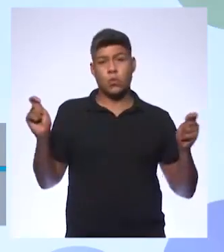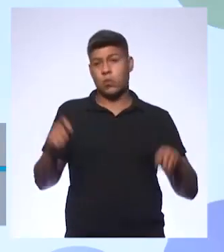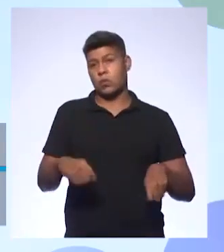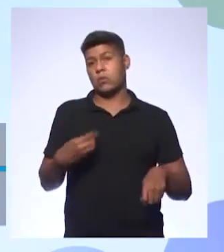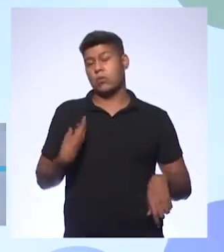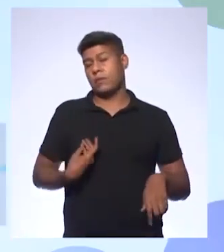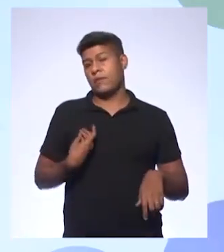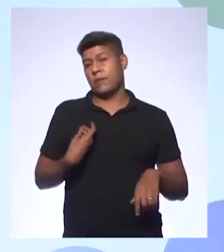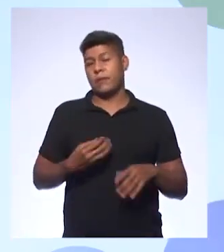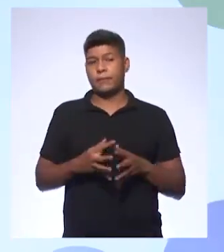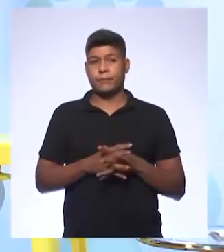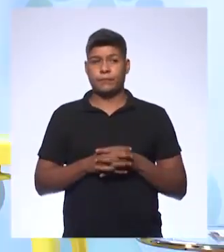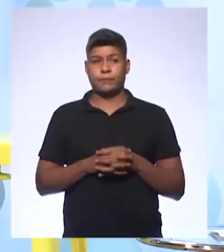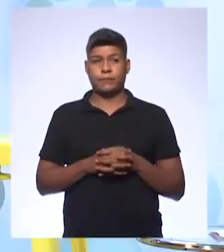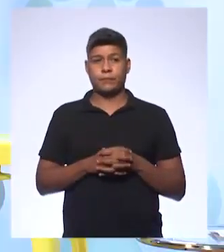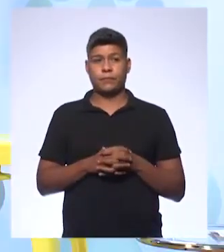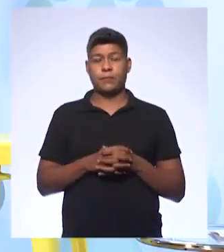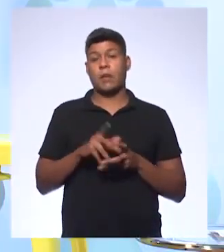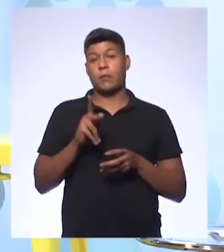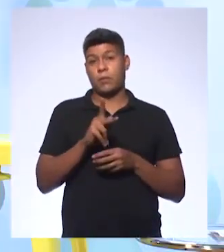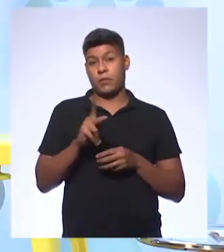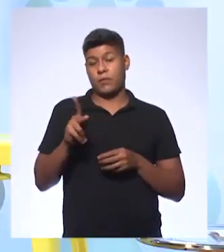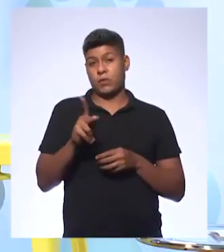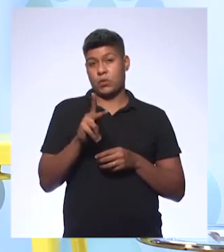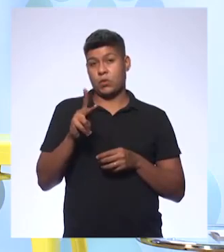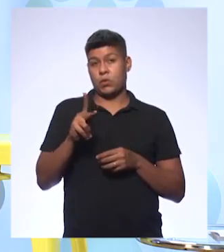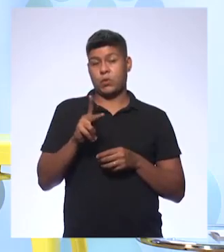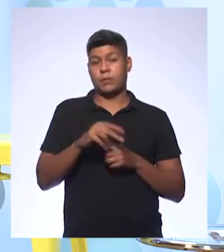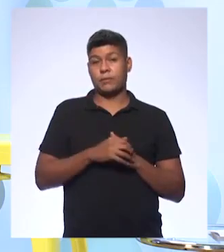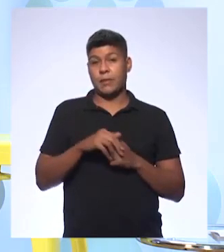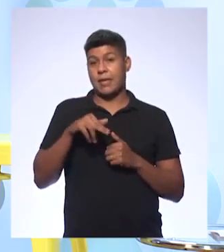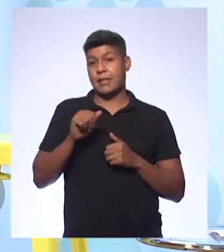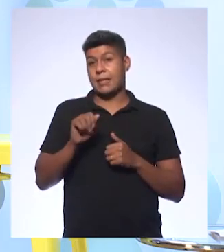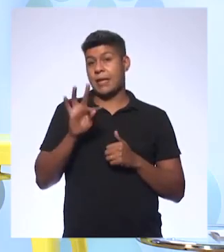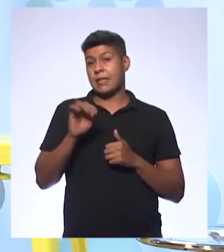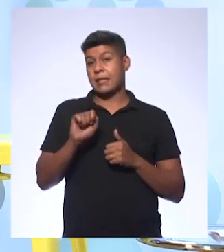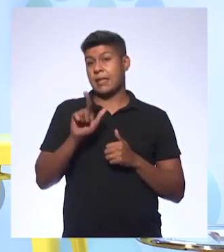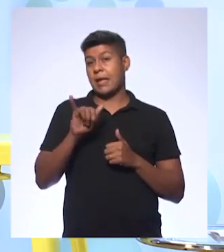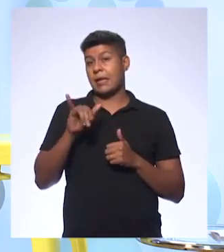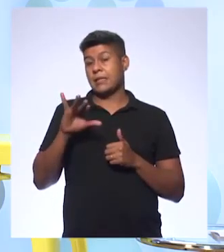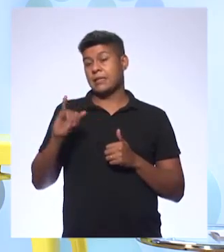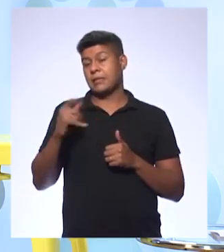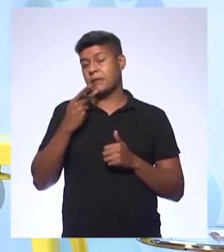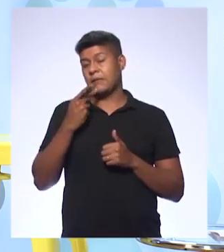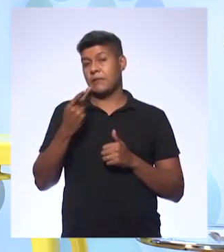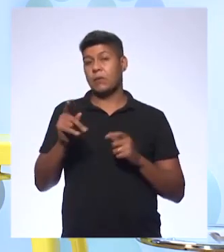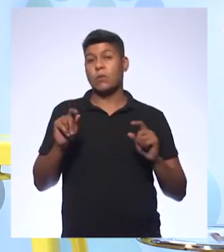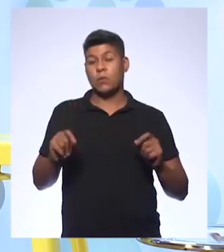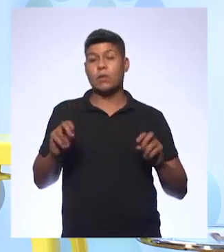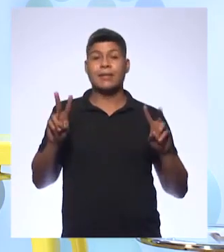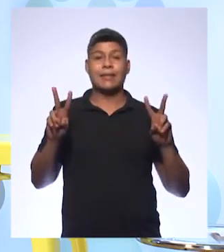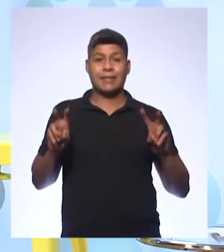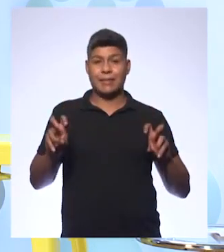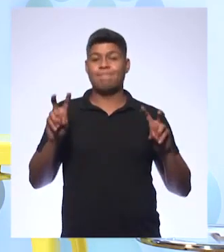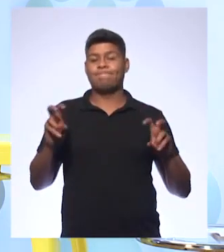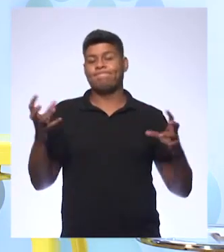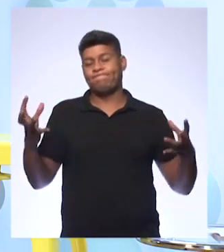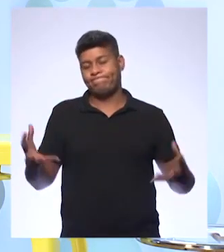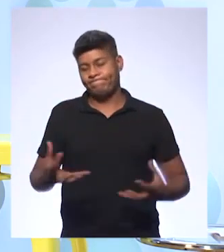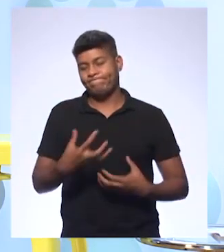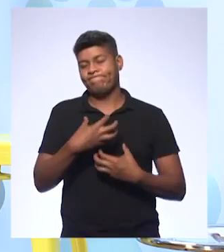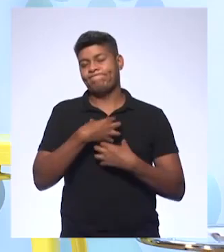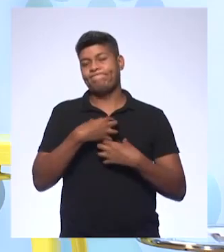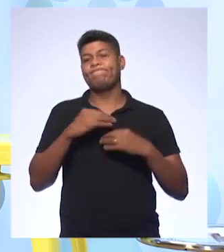vida. E a professora, né, Natalícia, ela falou, né, é um tema muito tocante, o